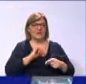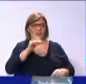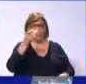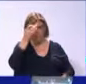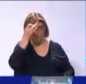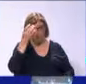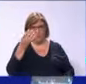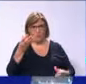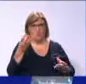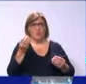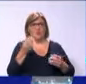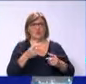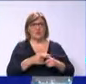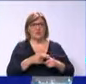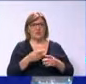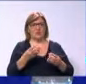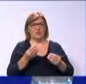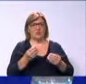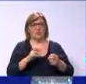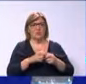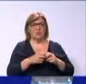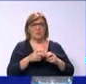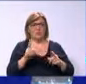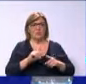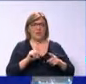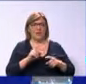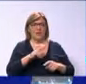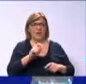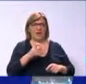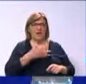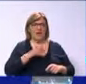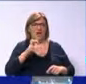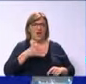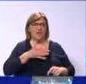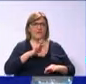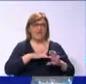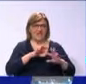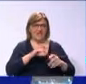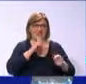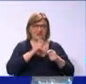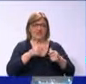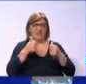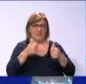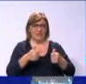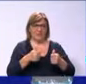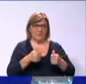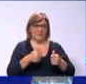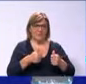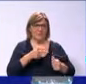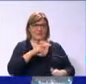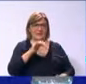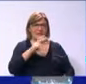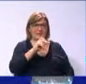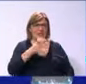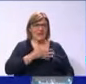tenha rússia muitos muitos motivos de interesse agora o problema não é o acordo perfeito entrevista fez e vem e o carro a jóia que é